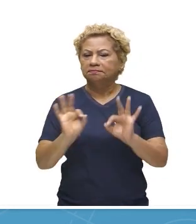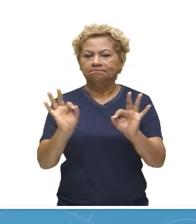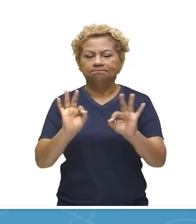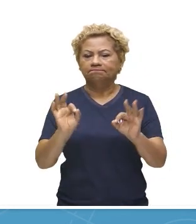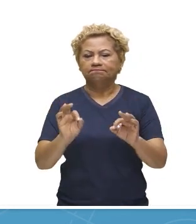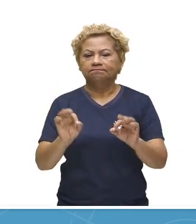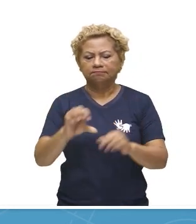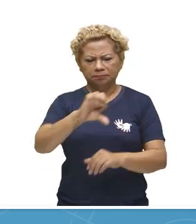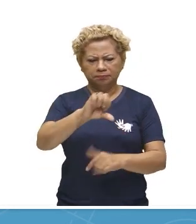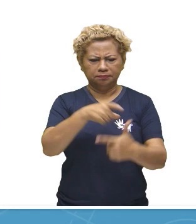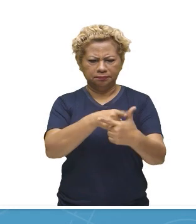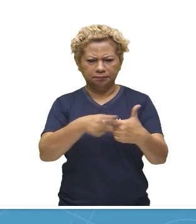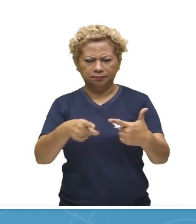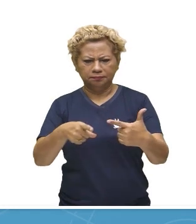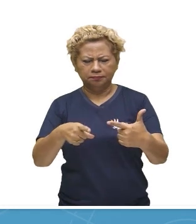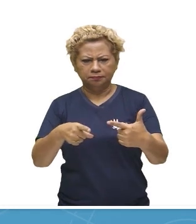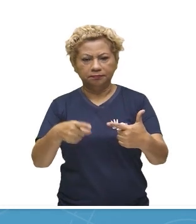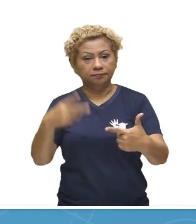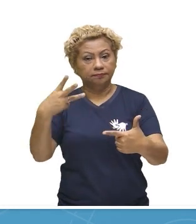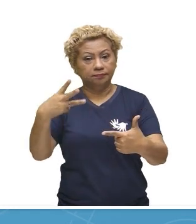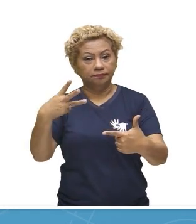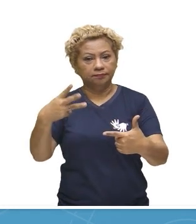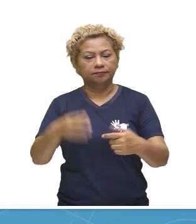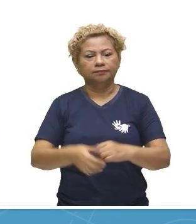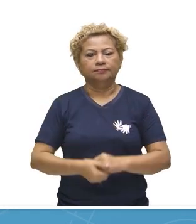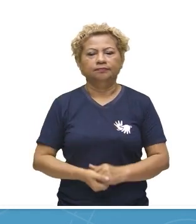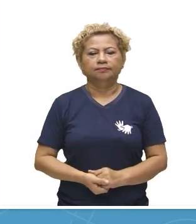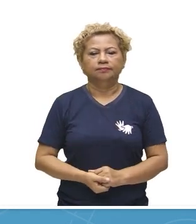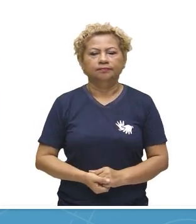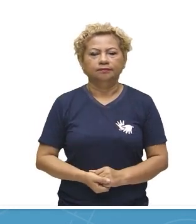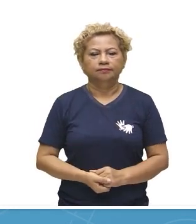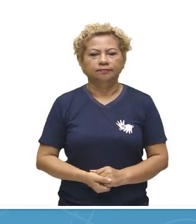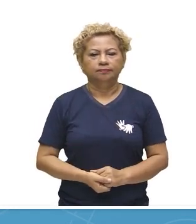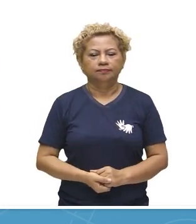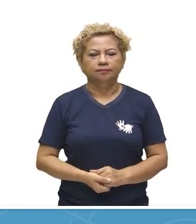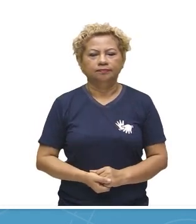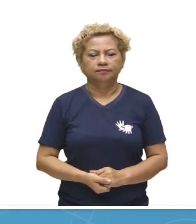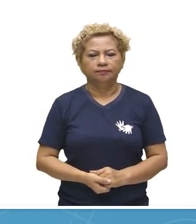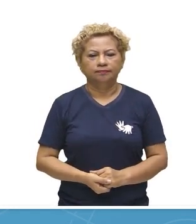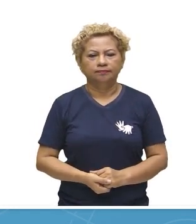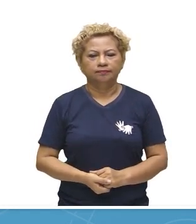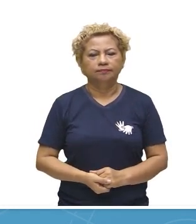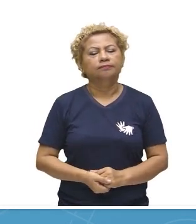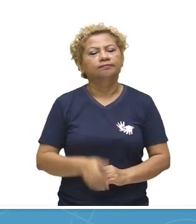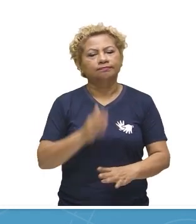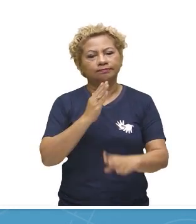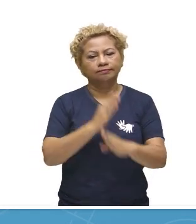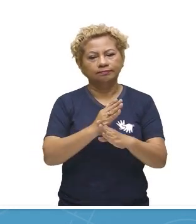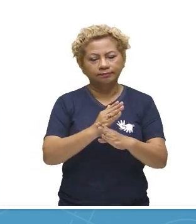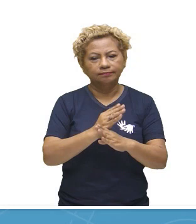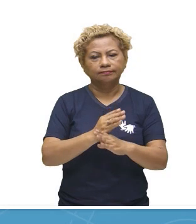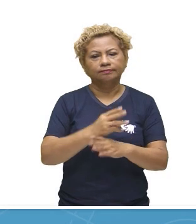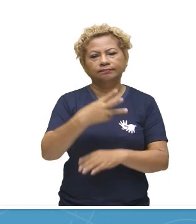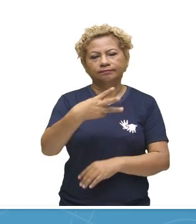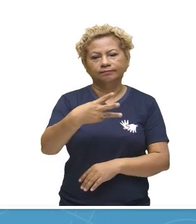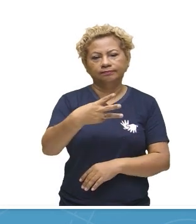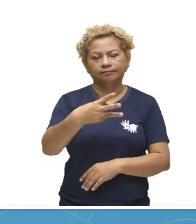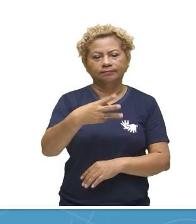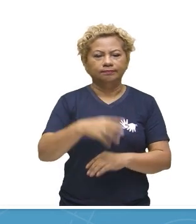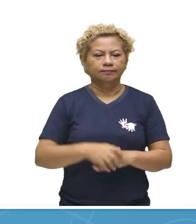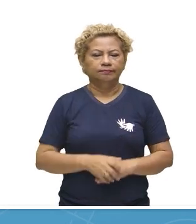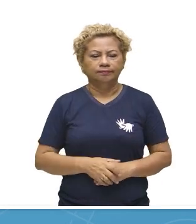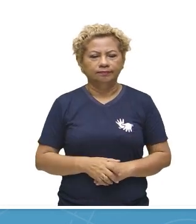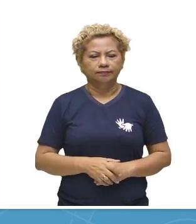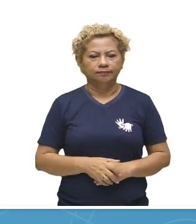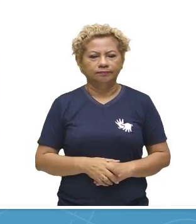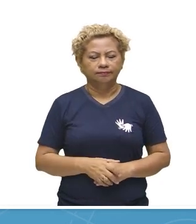não consigo mais dividir por 2. Vou tentar dividir pelo próximo número, que é 3. Então, 9 dividido por 3, 3.